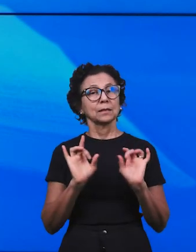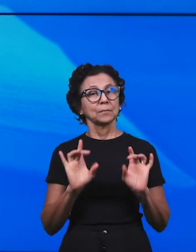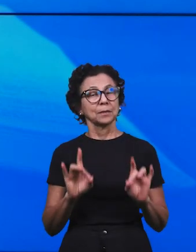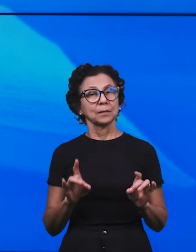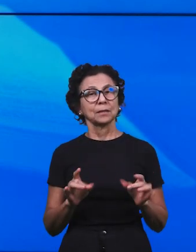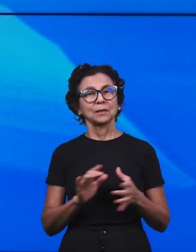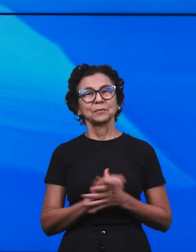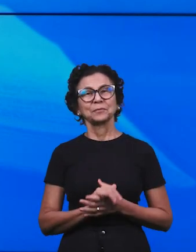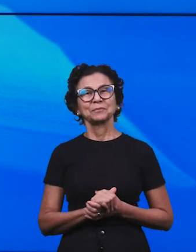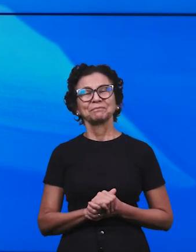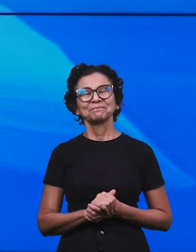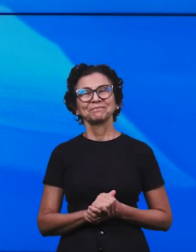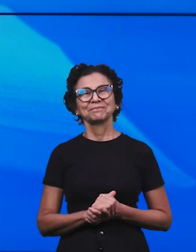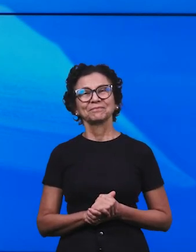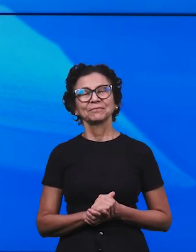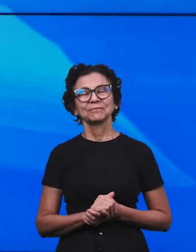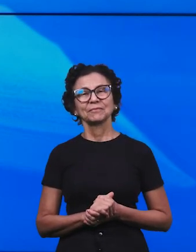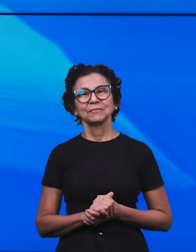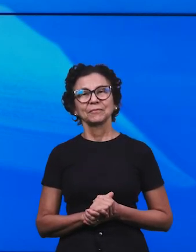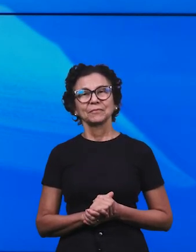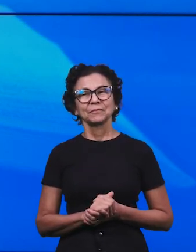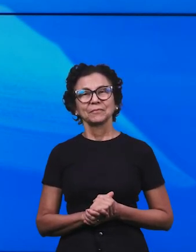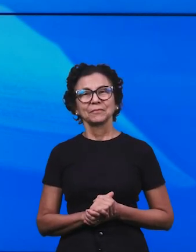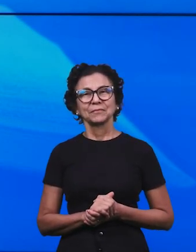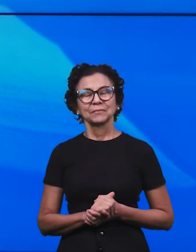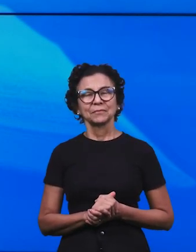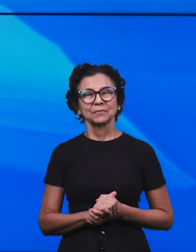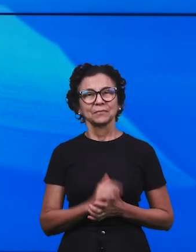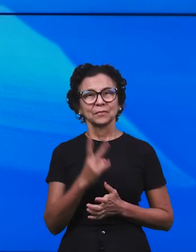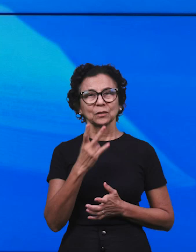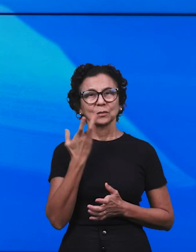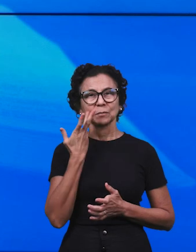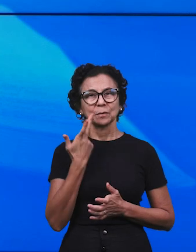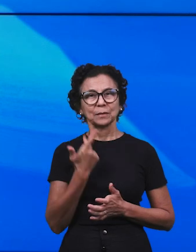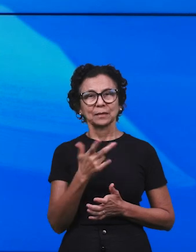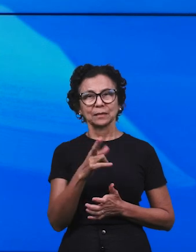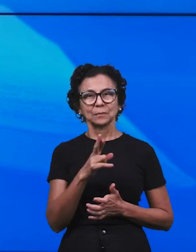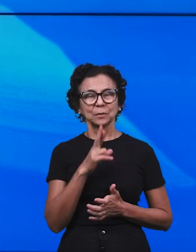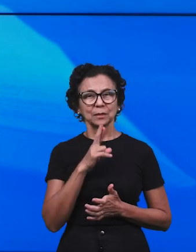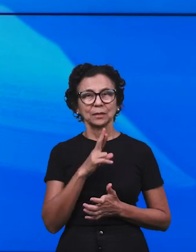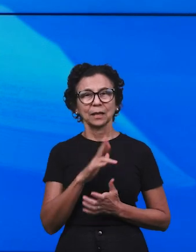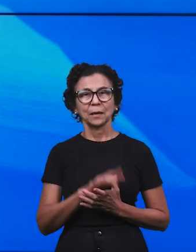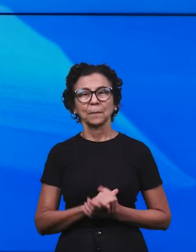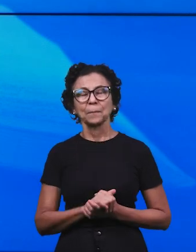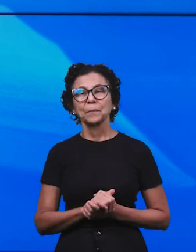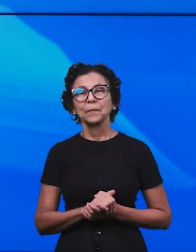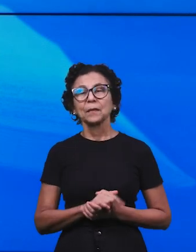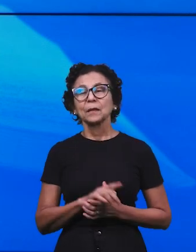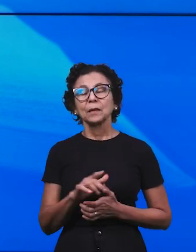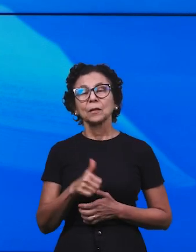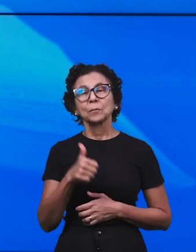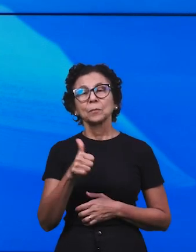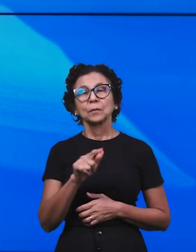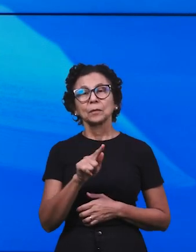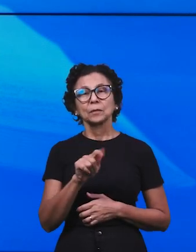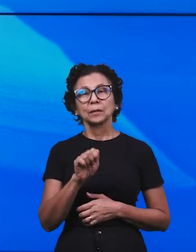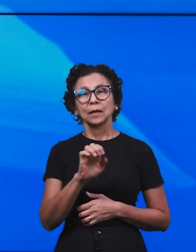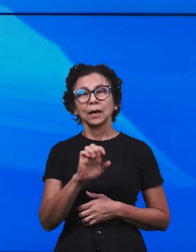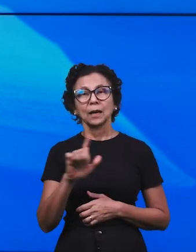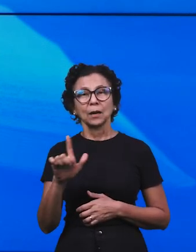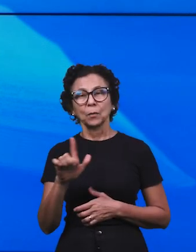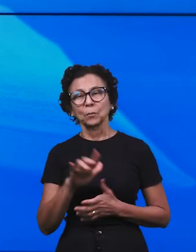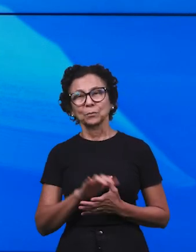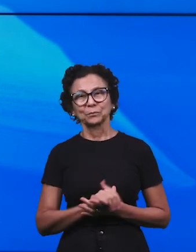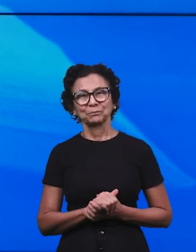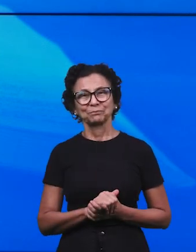muito privilegiada, e nós vamos ter hoje 2 bebês que vão nos responder aqui as perguntas. O primeiro é o Gael dos Santos, ele